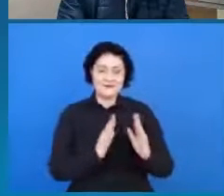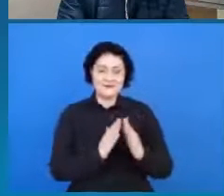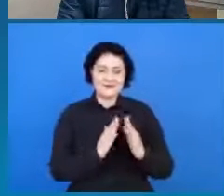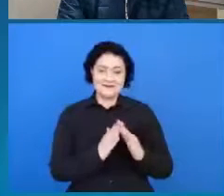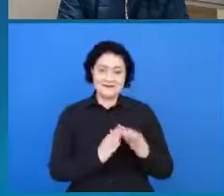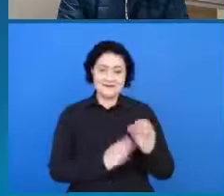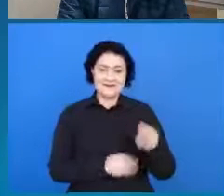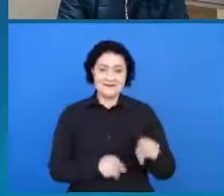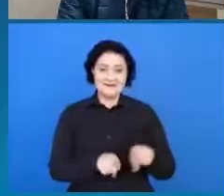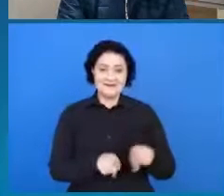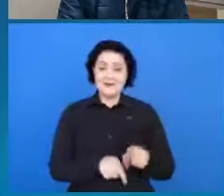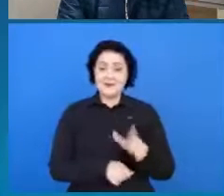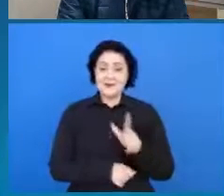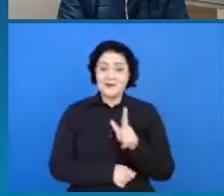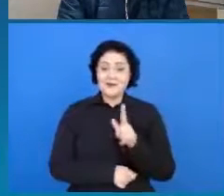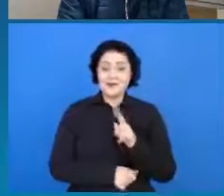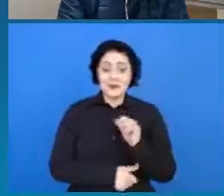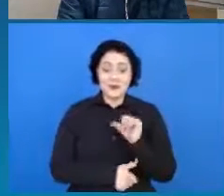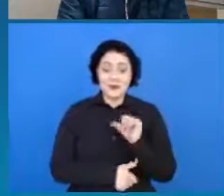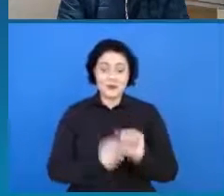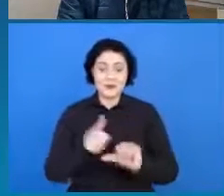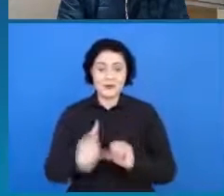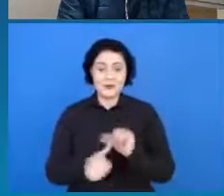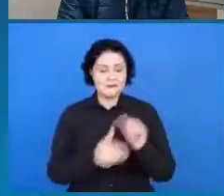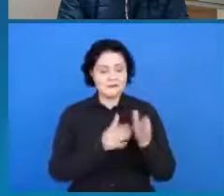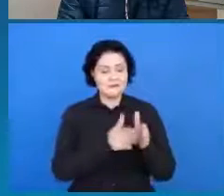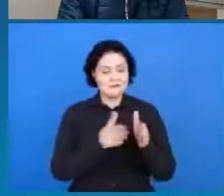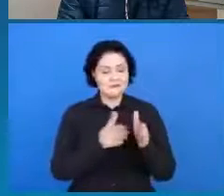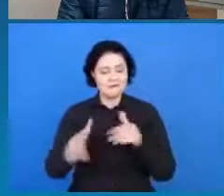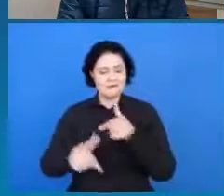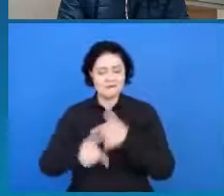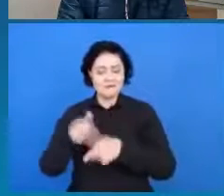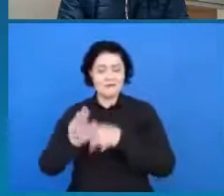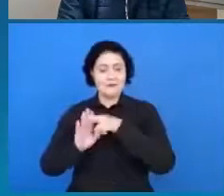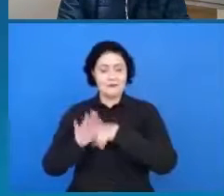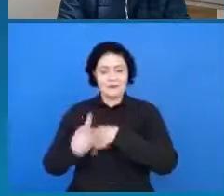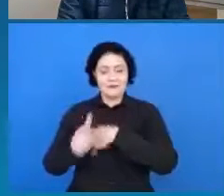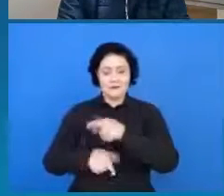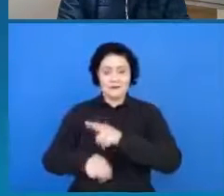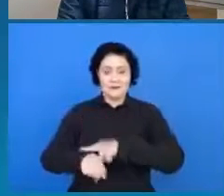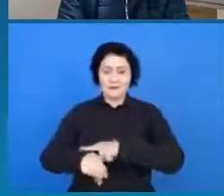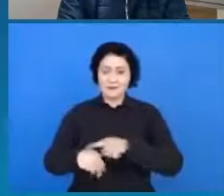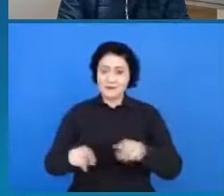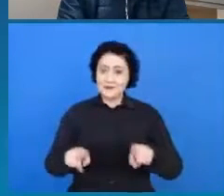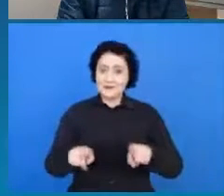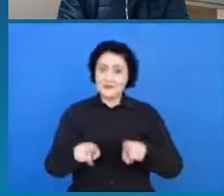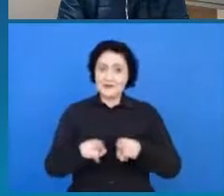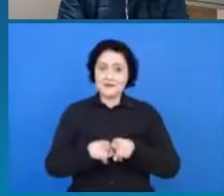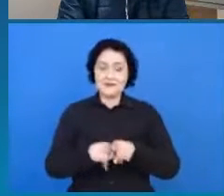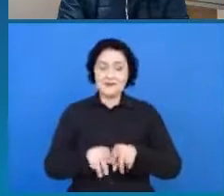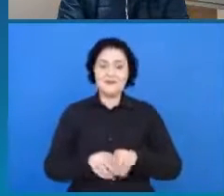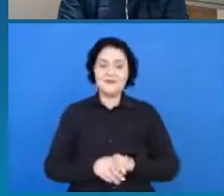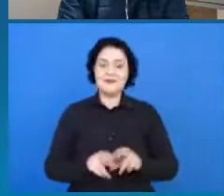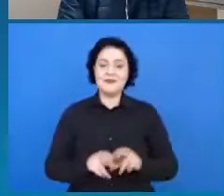um que ter que mudar as rotinas de trabalho os horários e com isso certamente